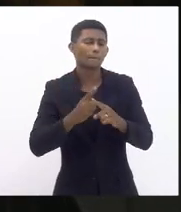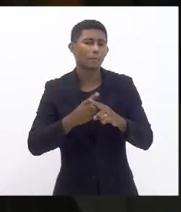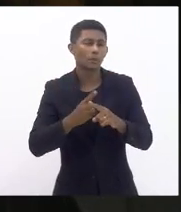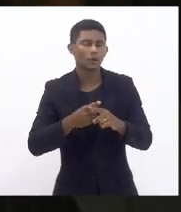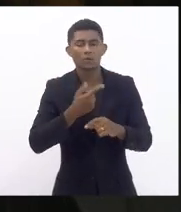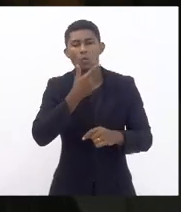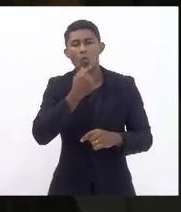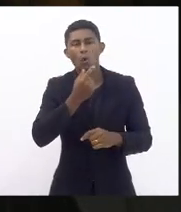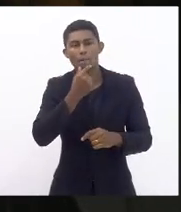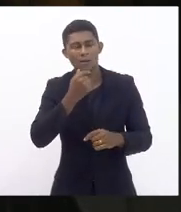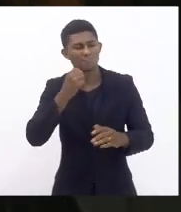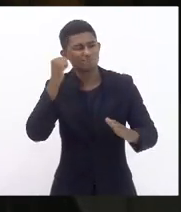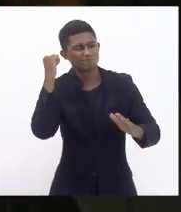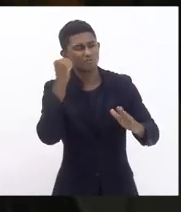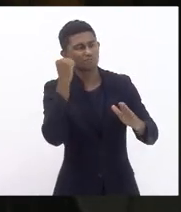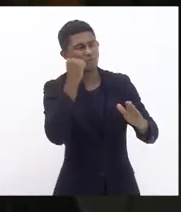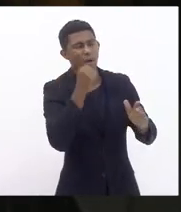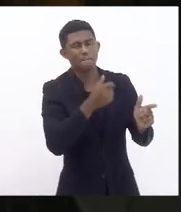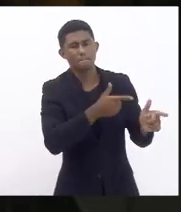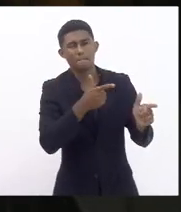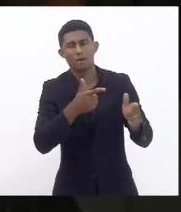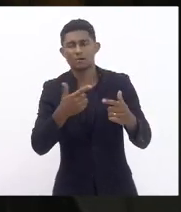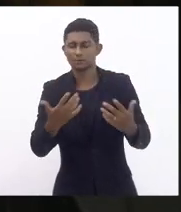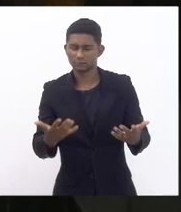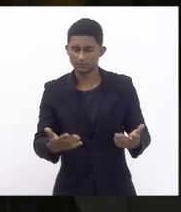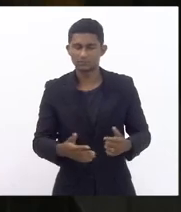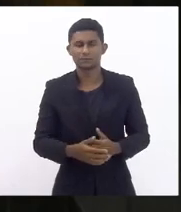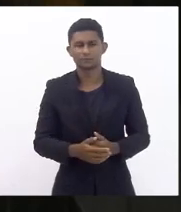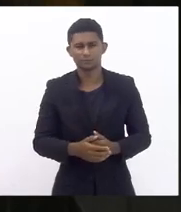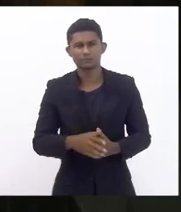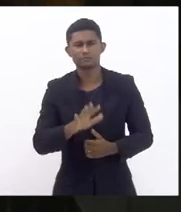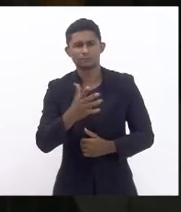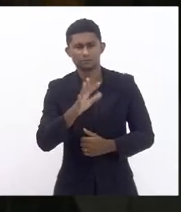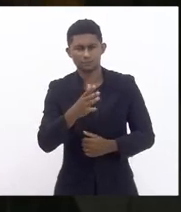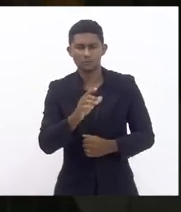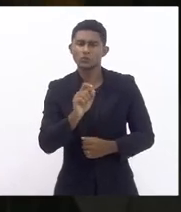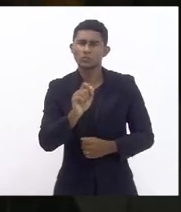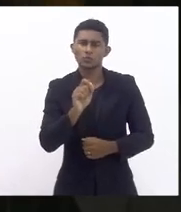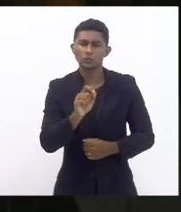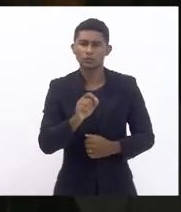média de um feminicídio a cada